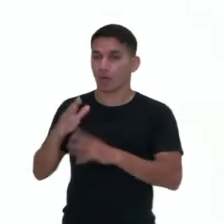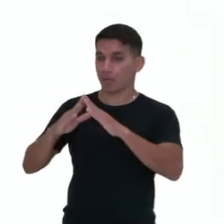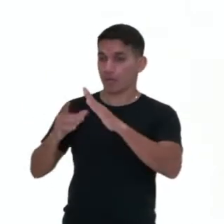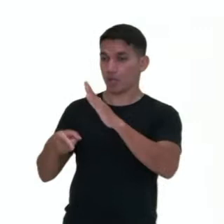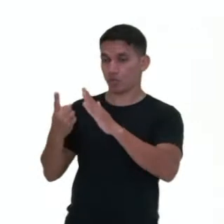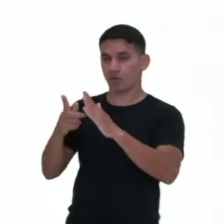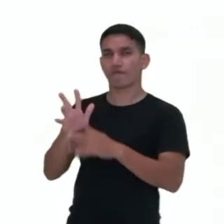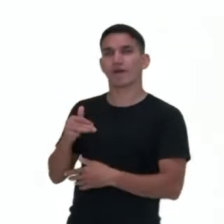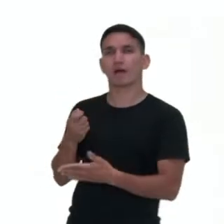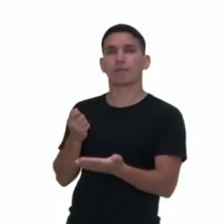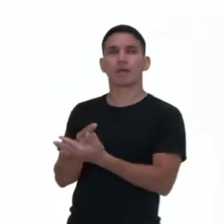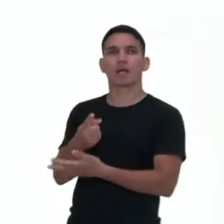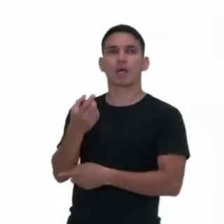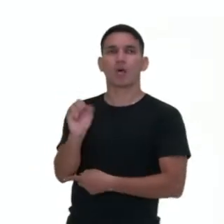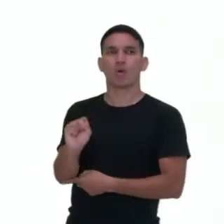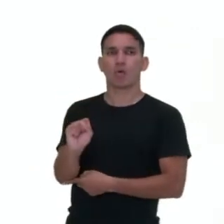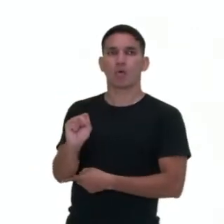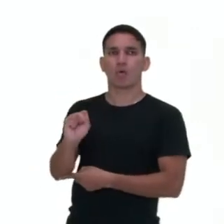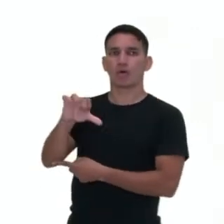R$